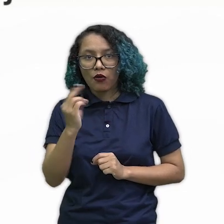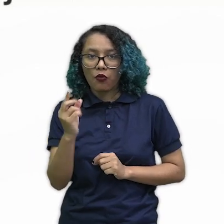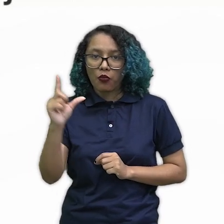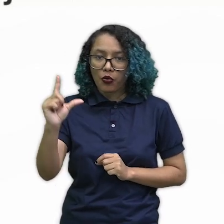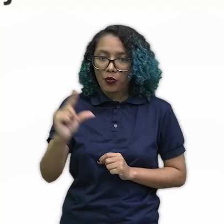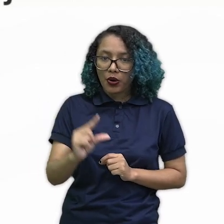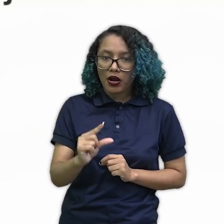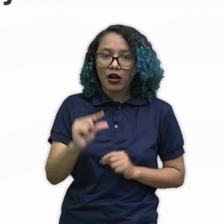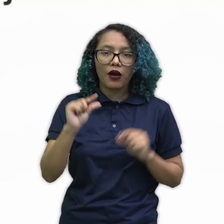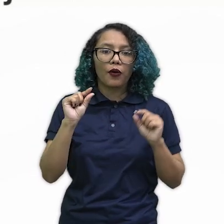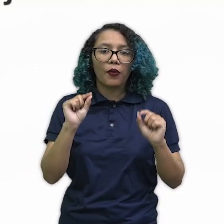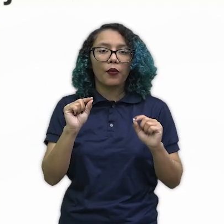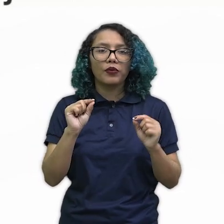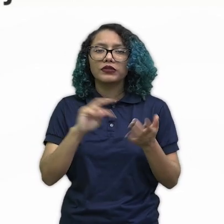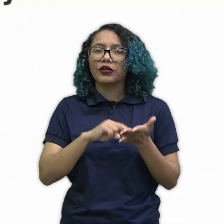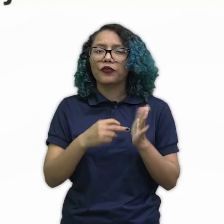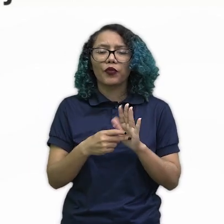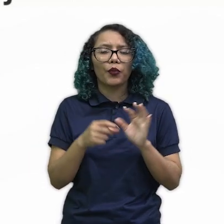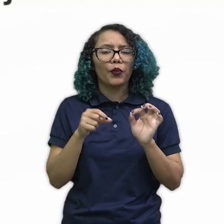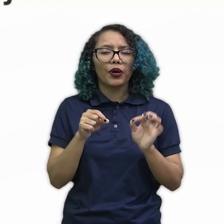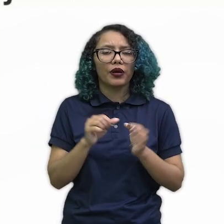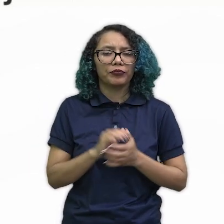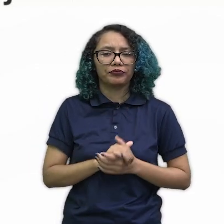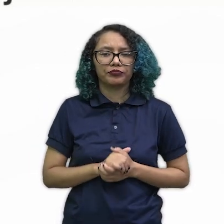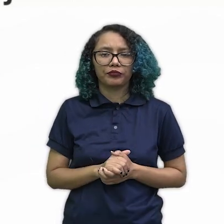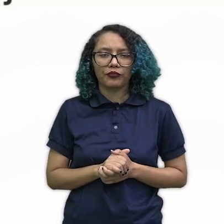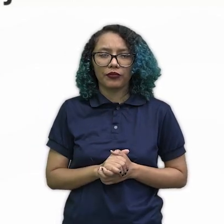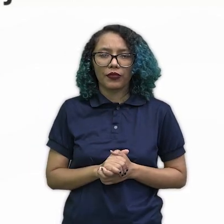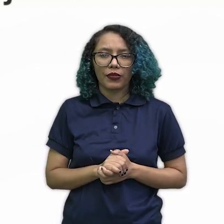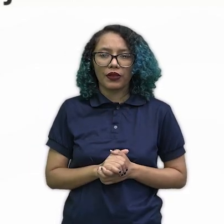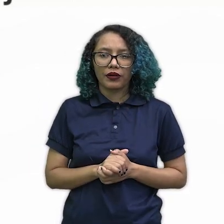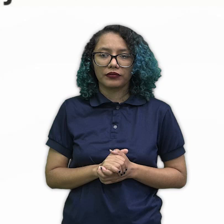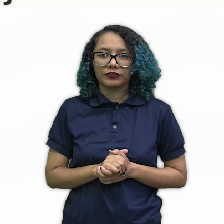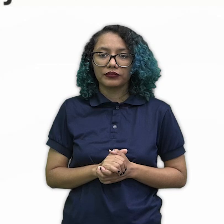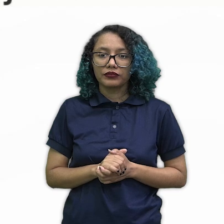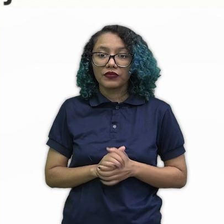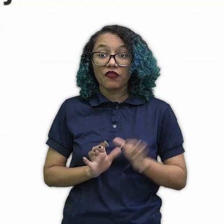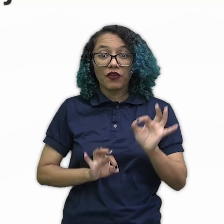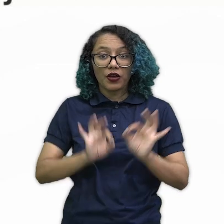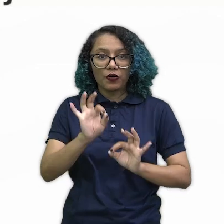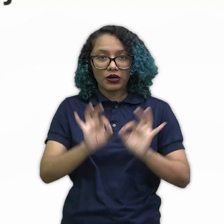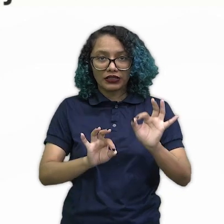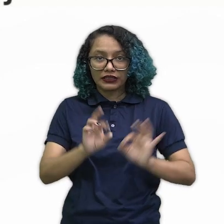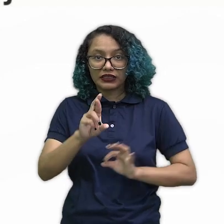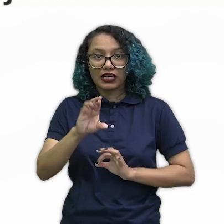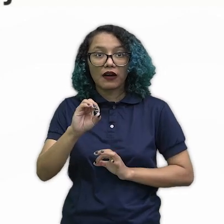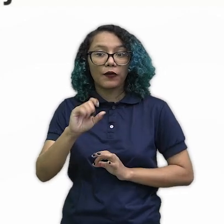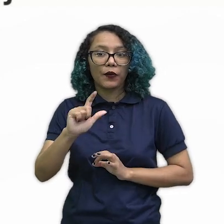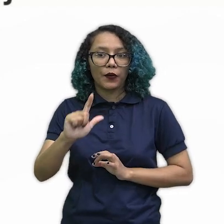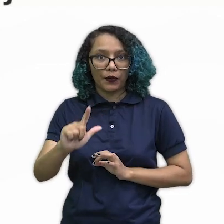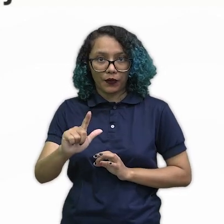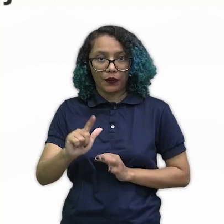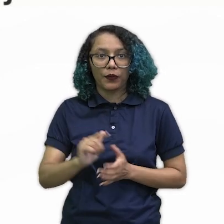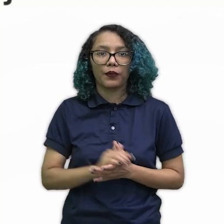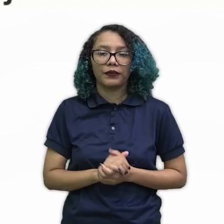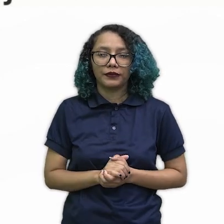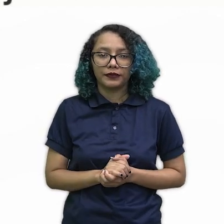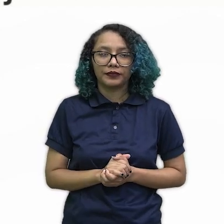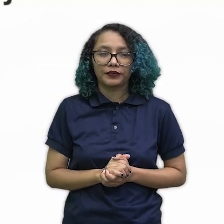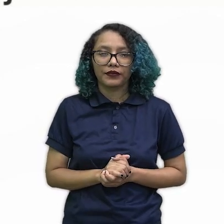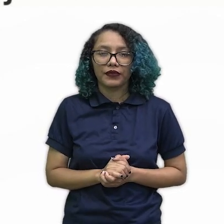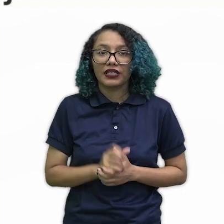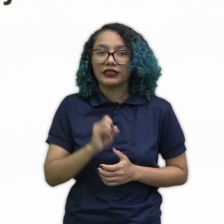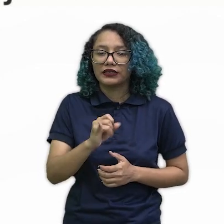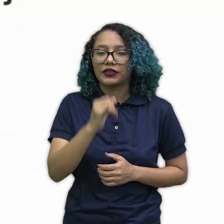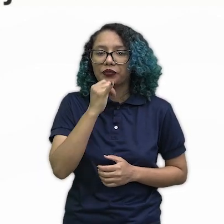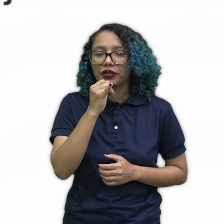decrescente, estamos dizendo que aqui a gente vai montar o rol, tá bom? Então, se de